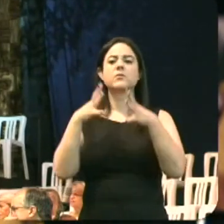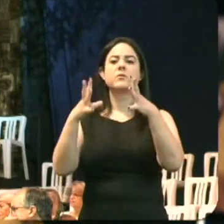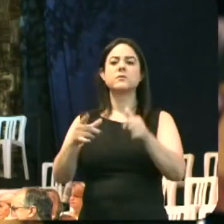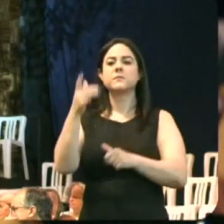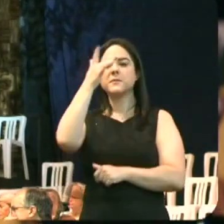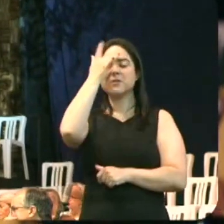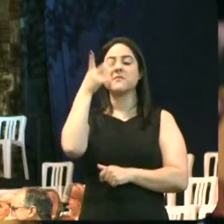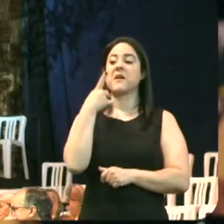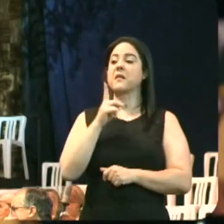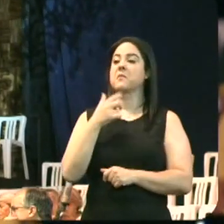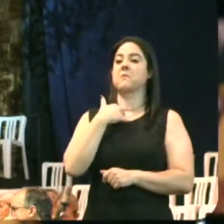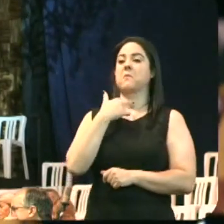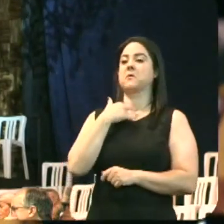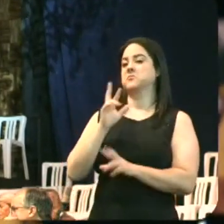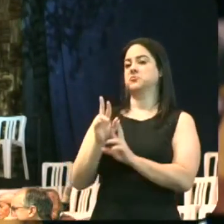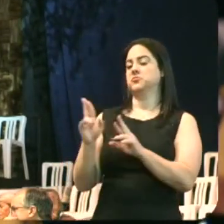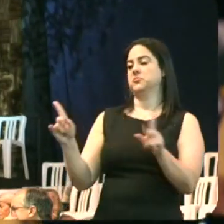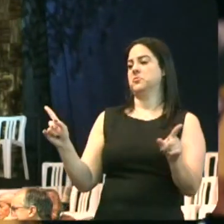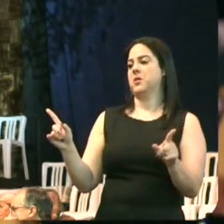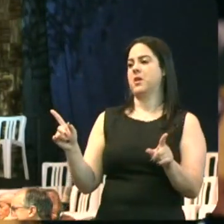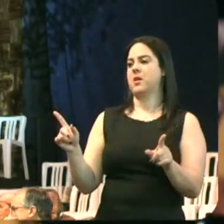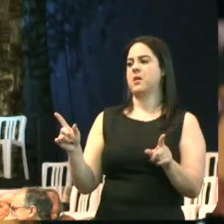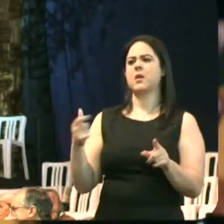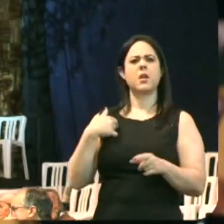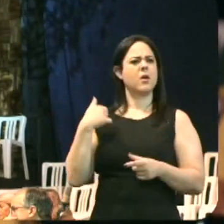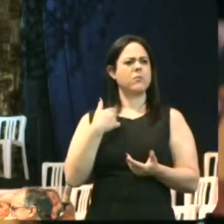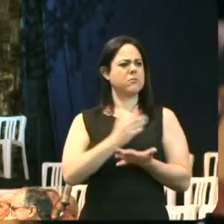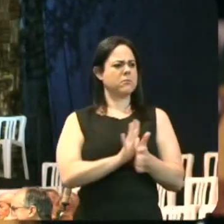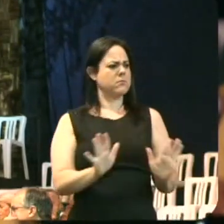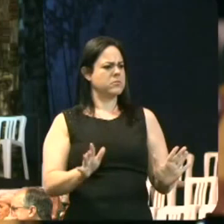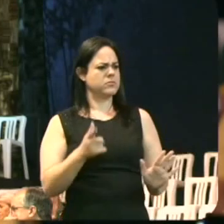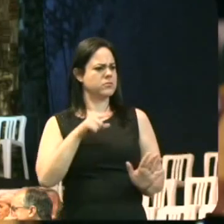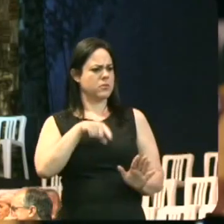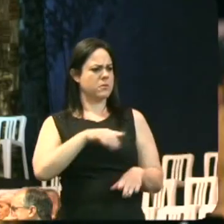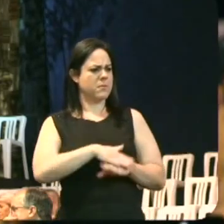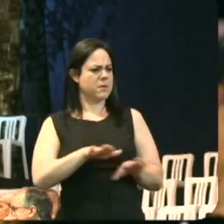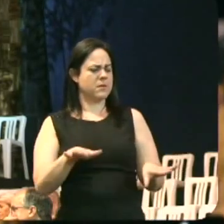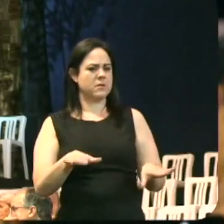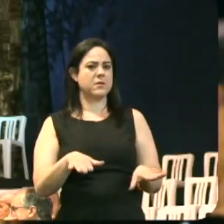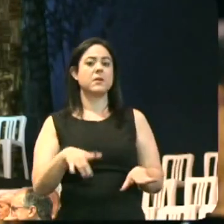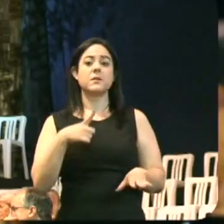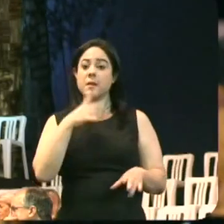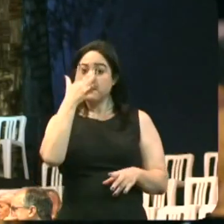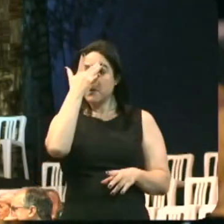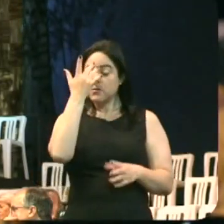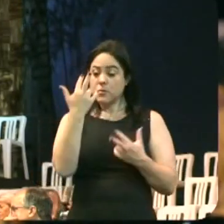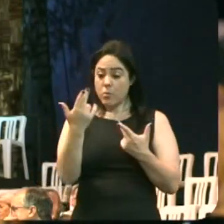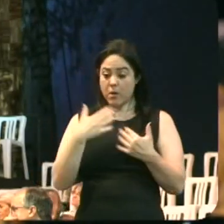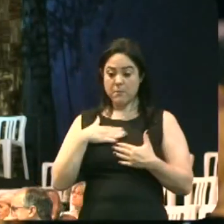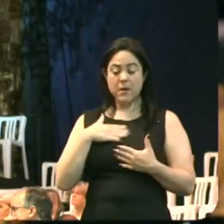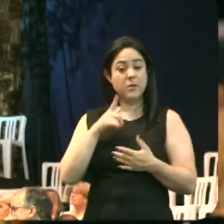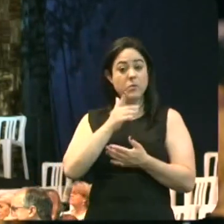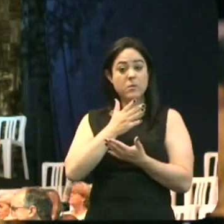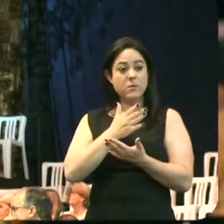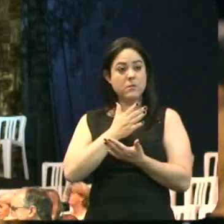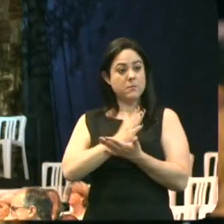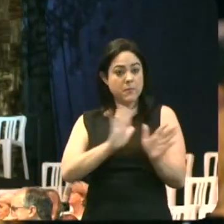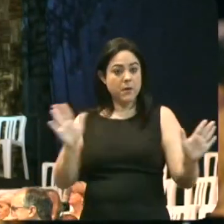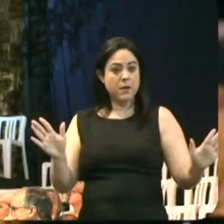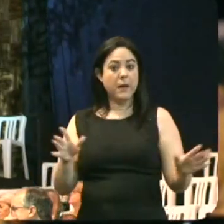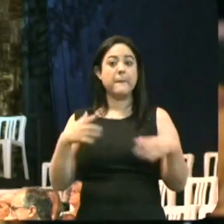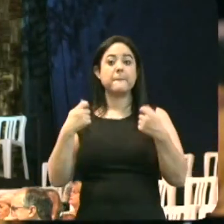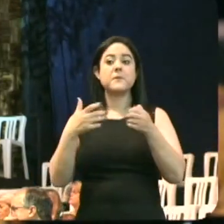diz que não pode ser diferente. Ele diz, eu não sou mais. E tem muita gente como eu que não é mais. Mas ele tem que